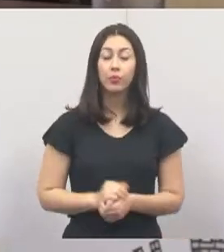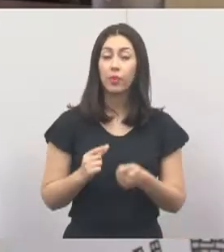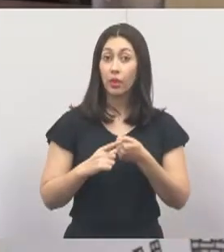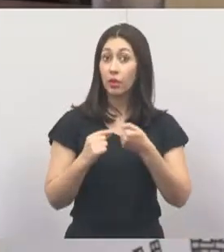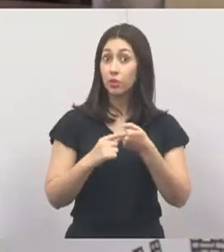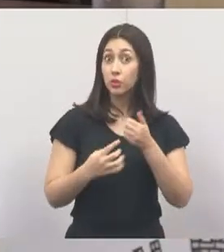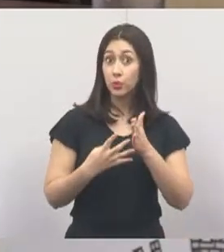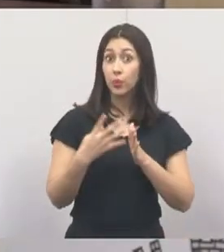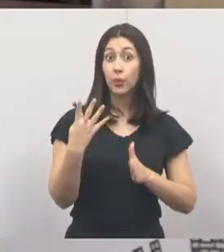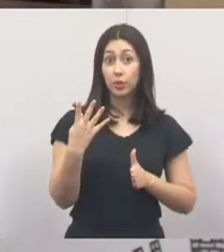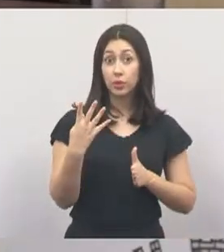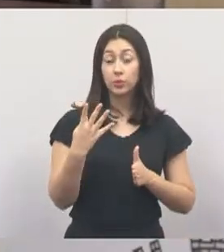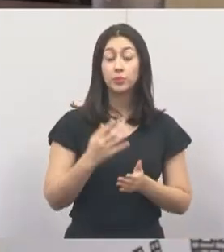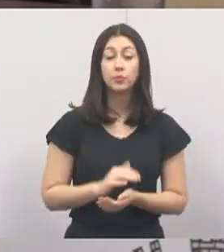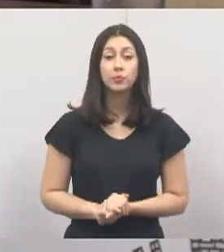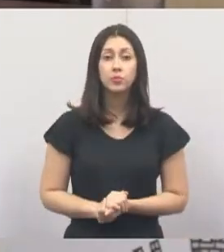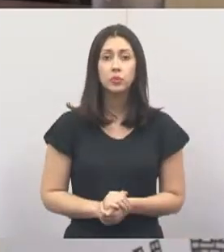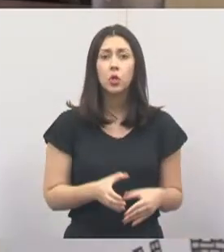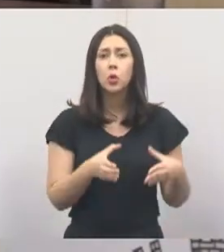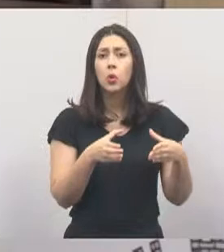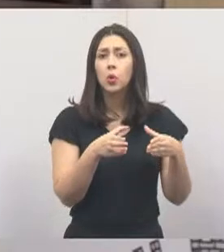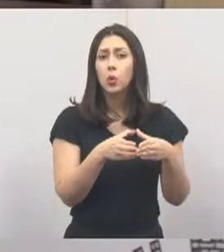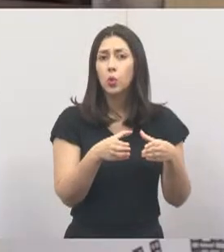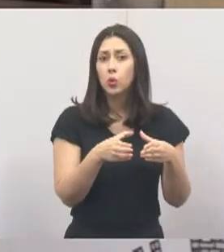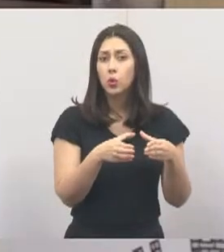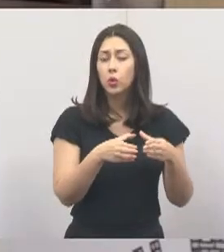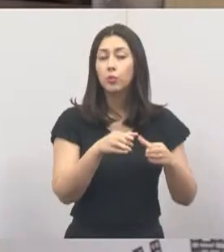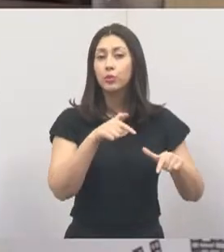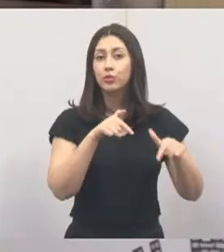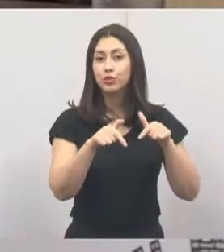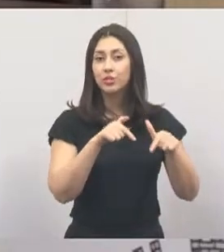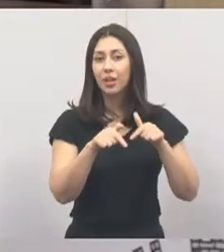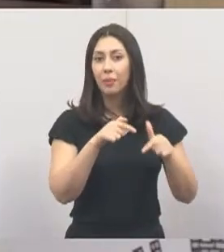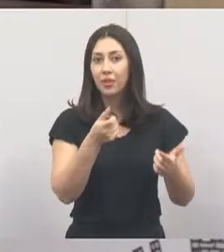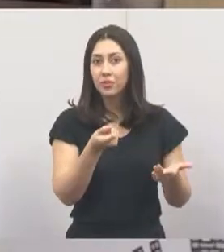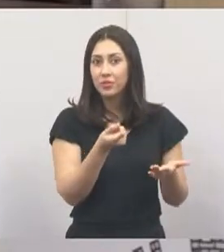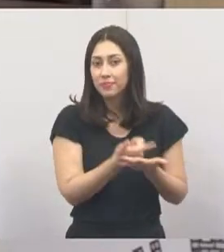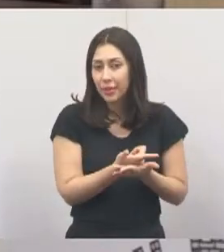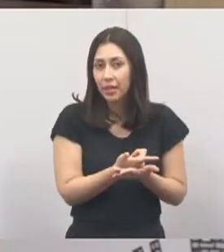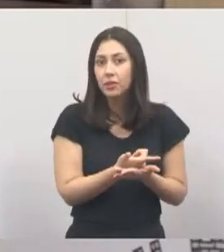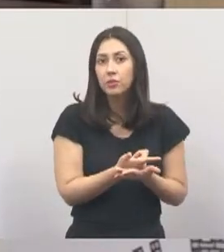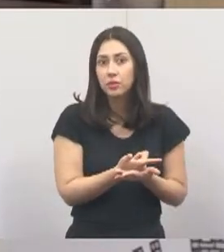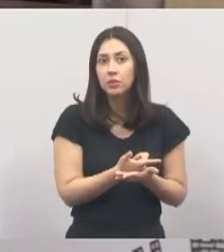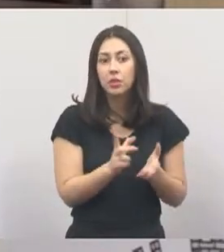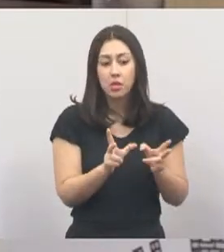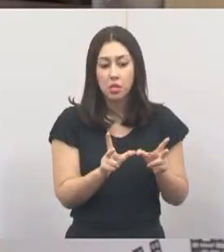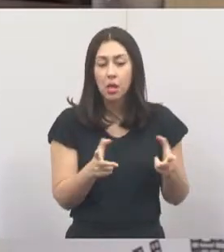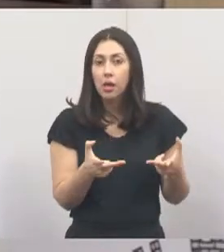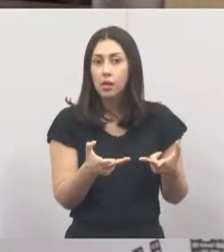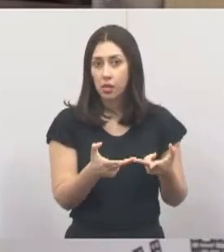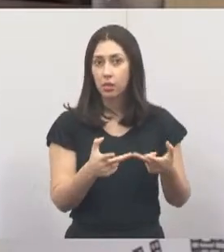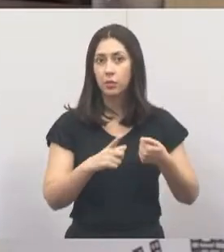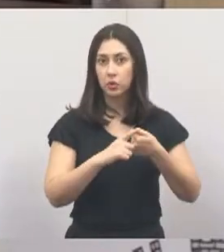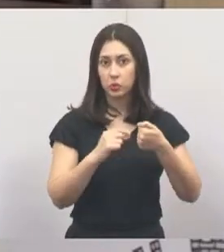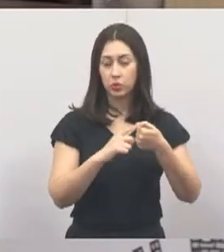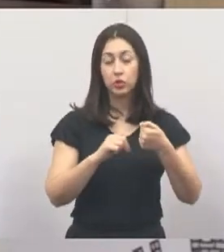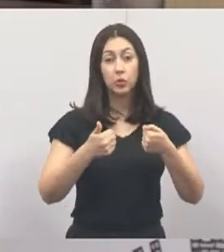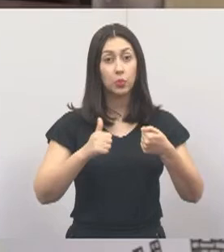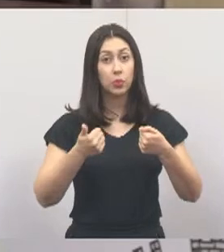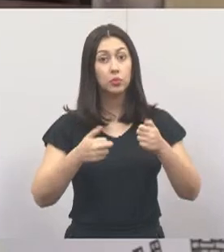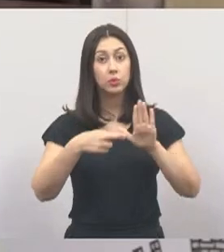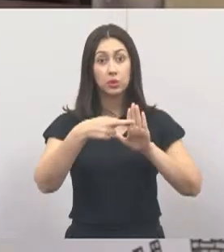Artigo 4º. O quadro de atividades gratificadas da Câmara Municipal, estabelecido no artigo 11